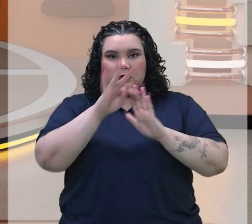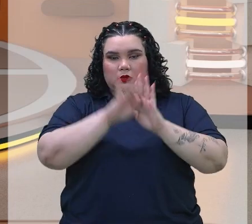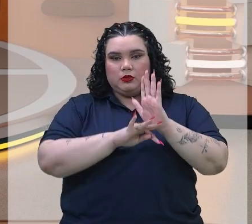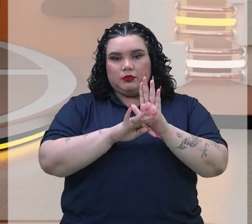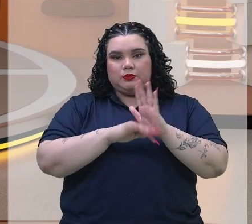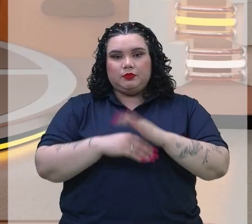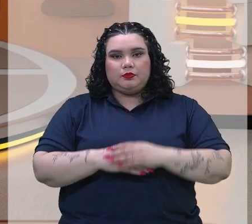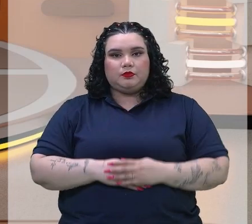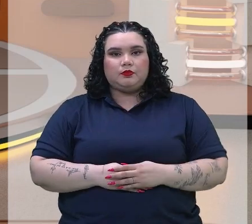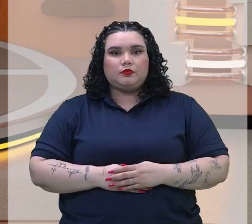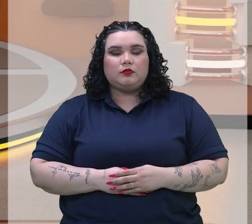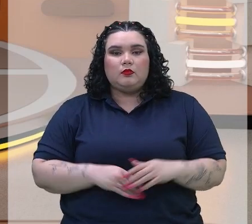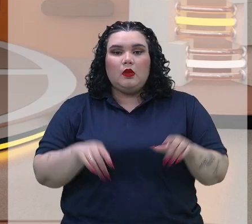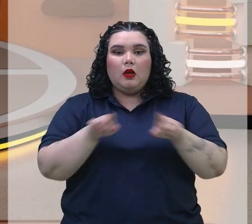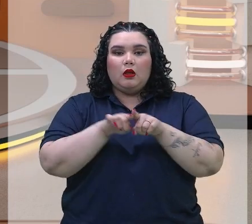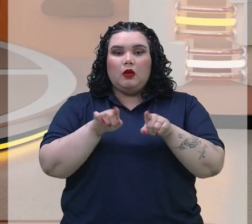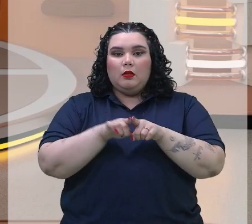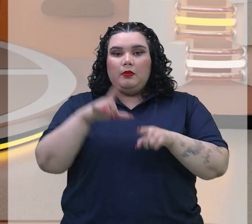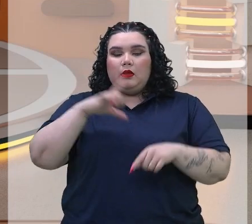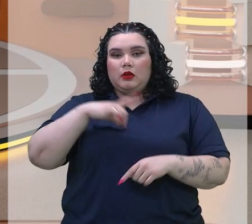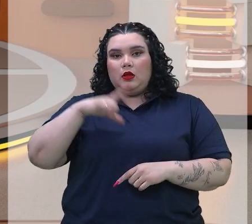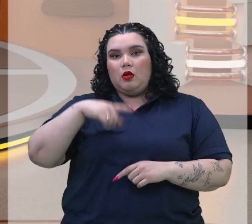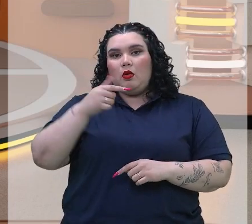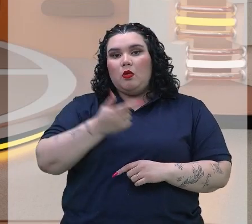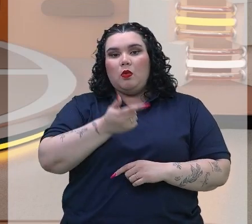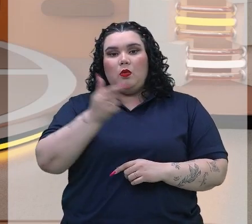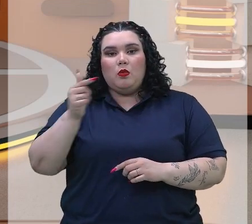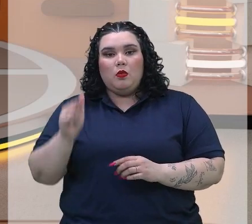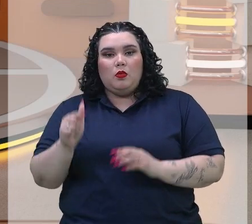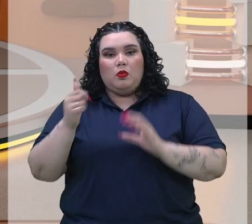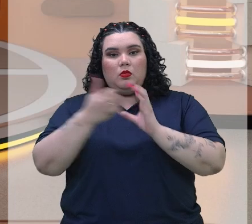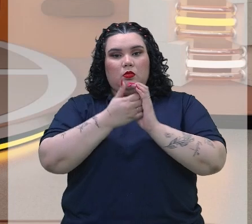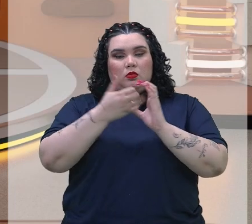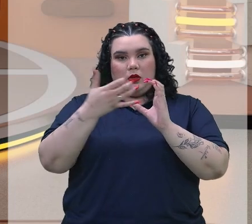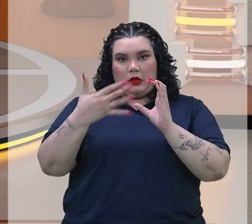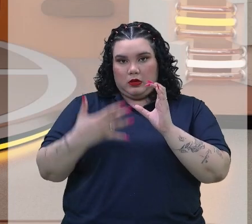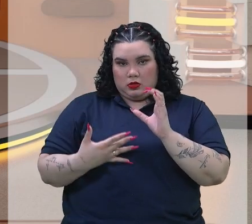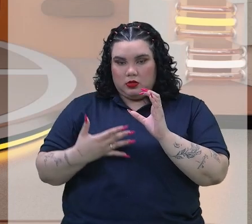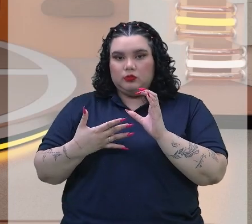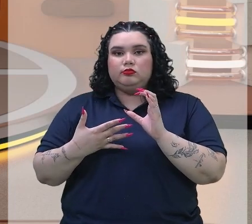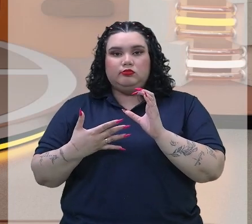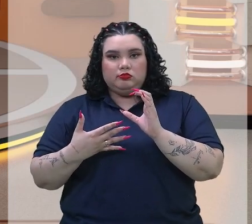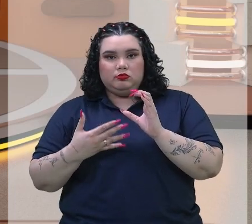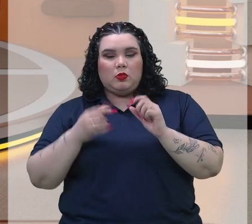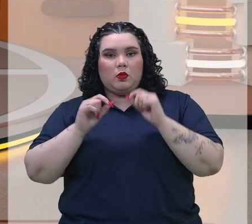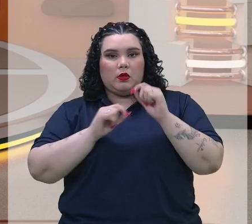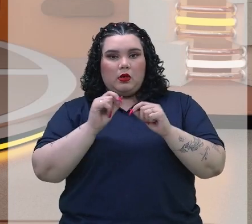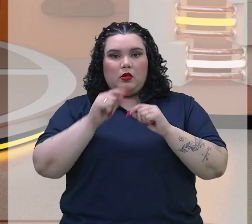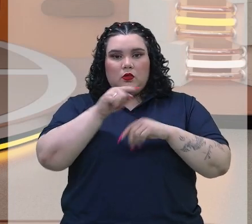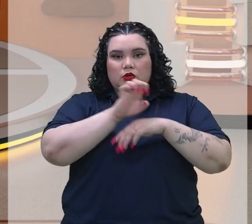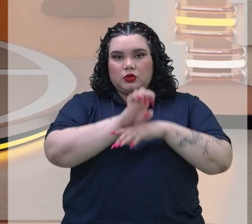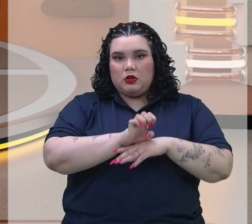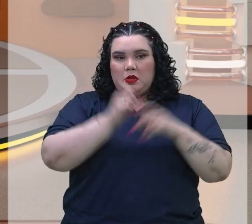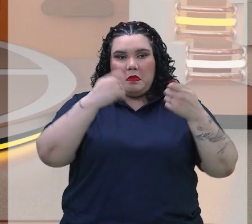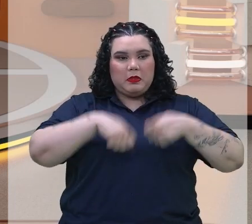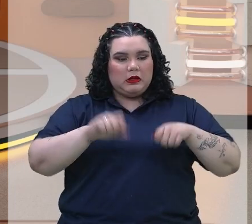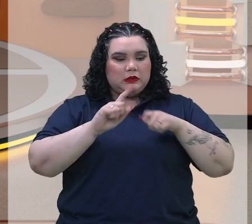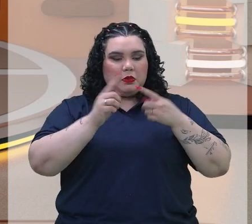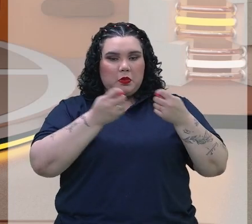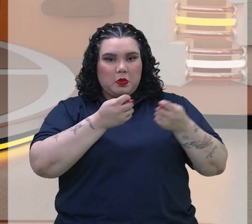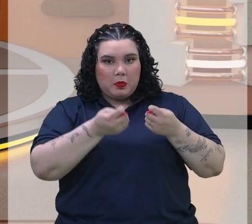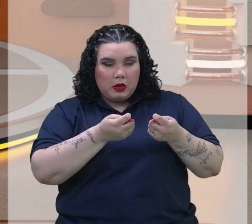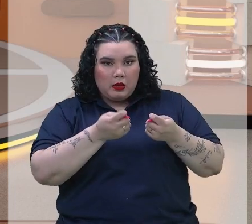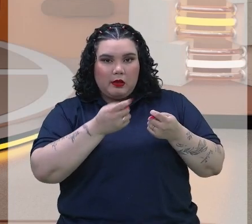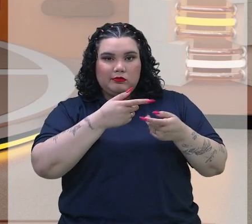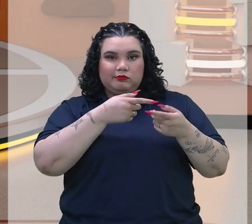Além do monopólio, além da balança comercial favorável, além da ideia de que o Estado não deve intervir na economia, a gente tem